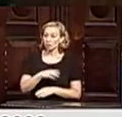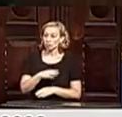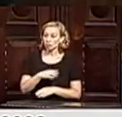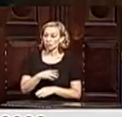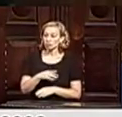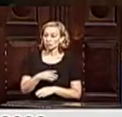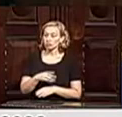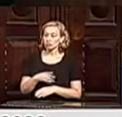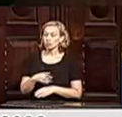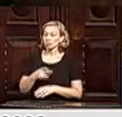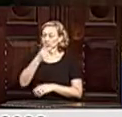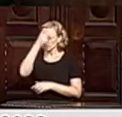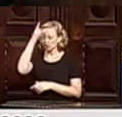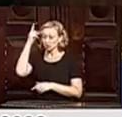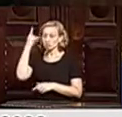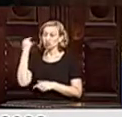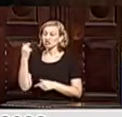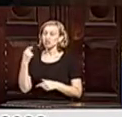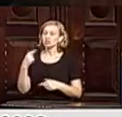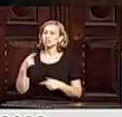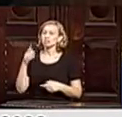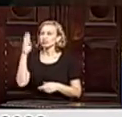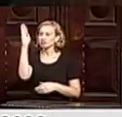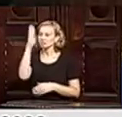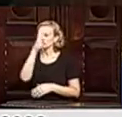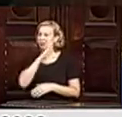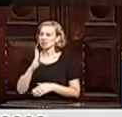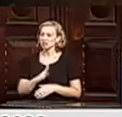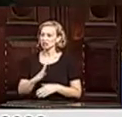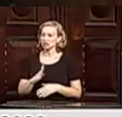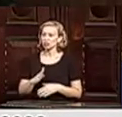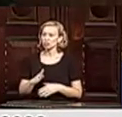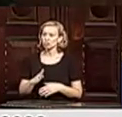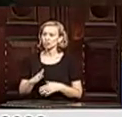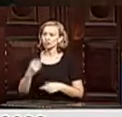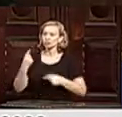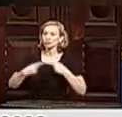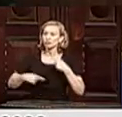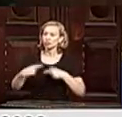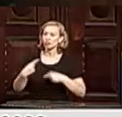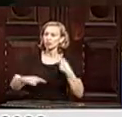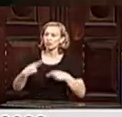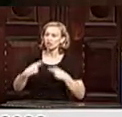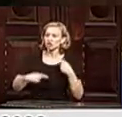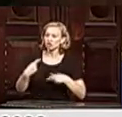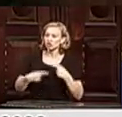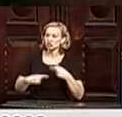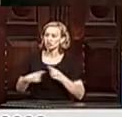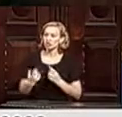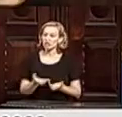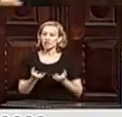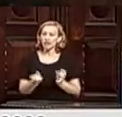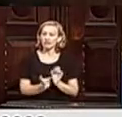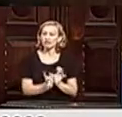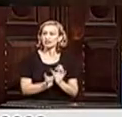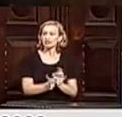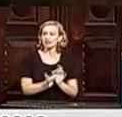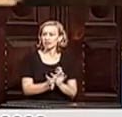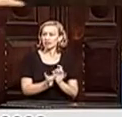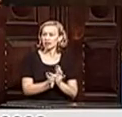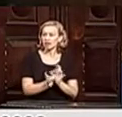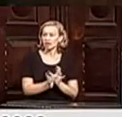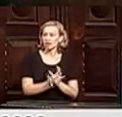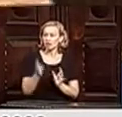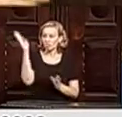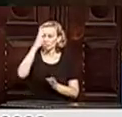banana. Aliás, diga-se de passagem, não precisa ser um profundo conhecedor de estudos antropológicos para dizer que a